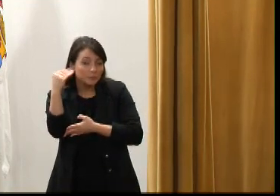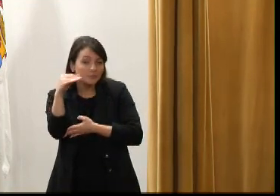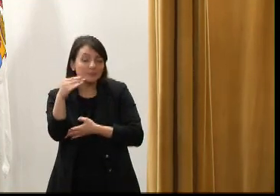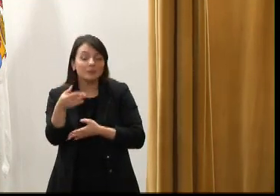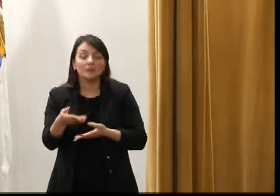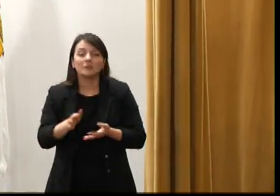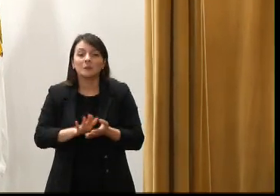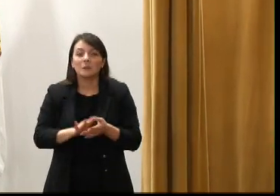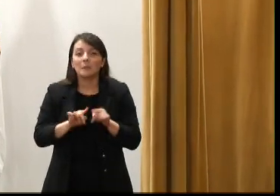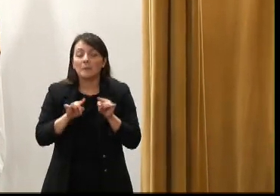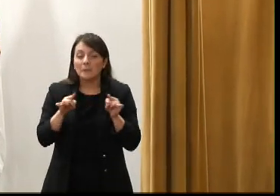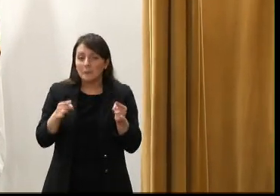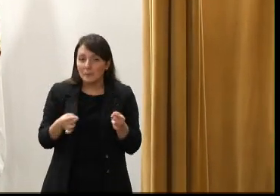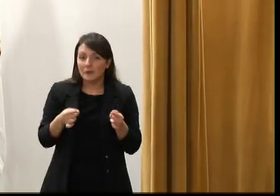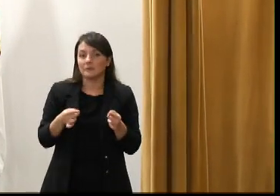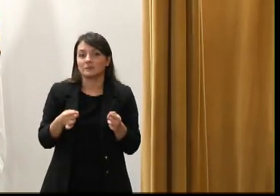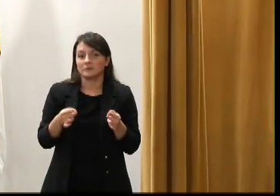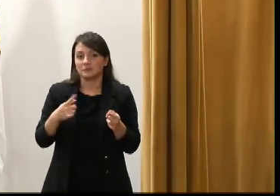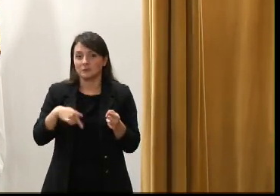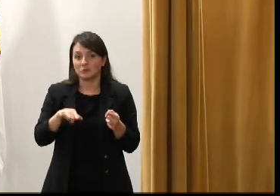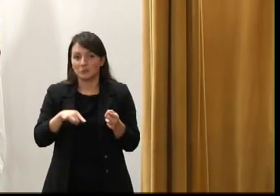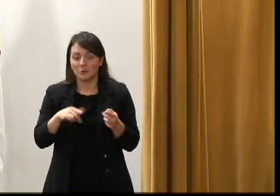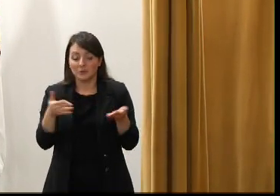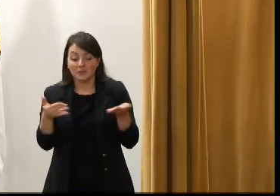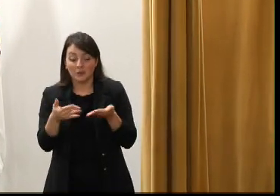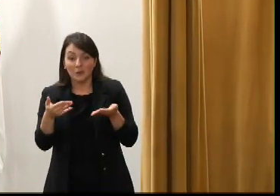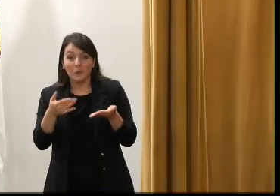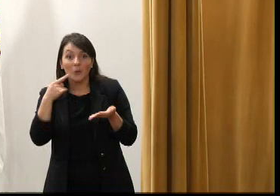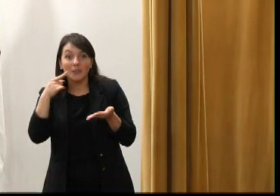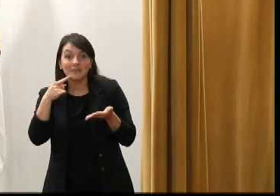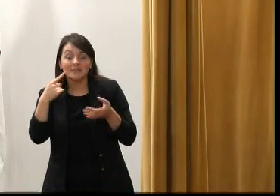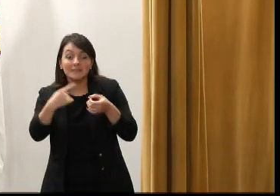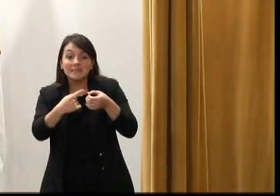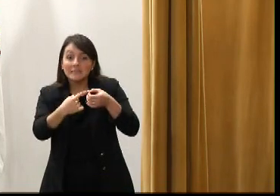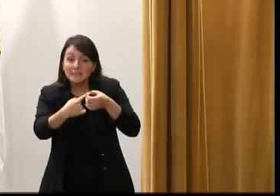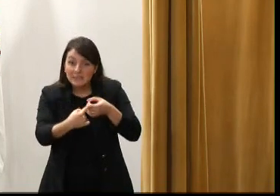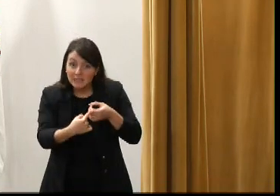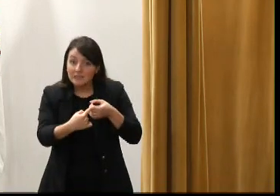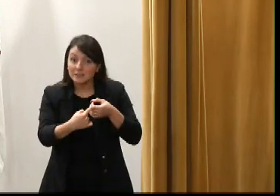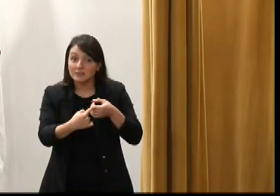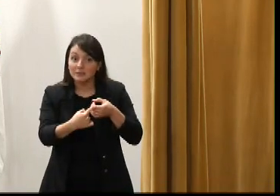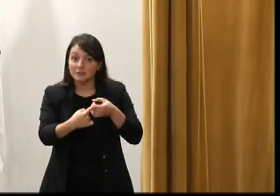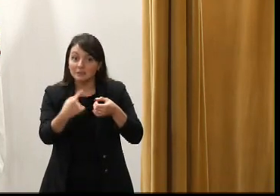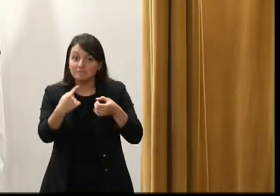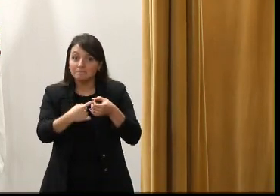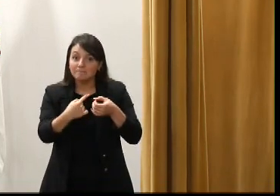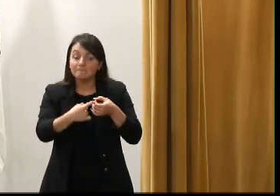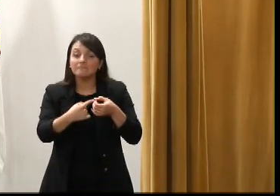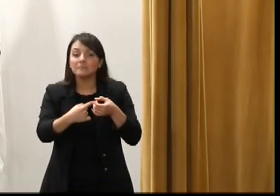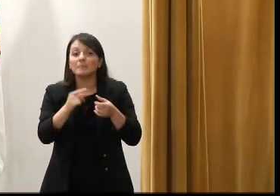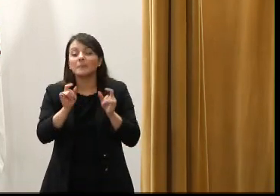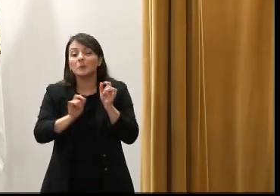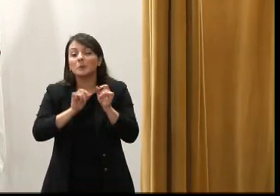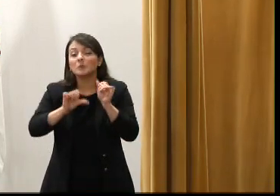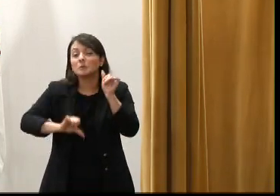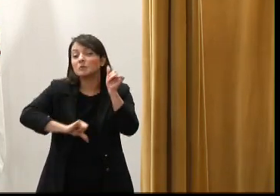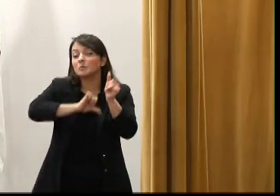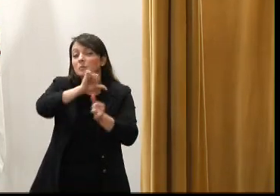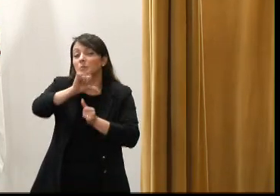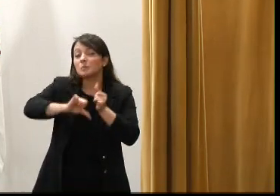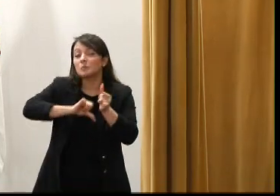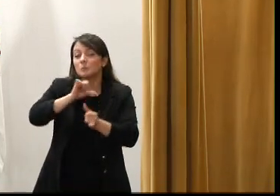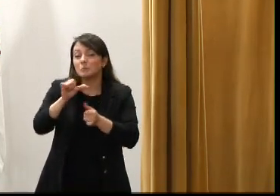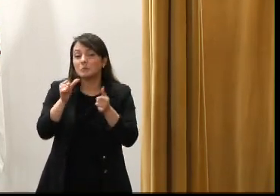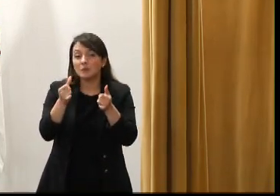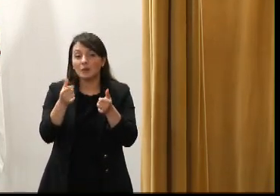com esse emblema, estamos tratando da nossa cidade na ideia de mudar